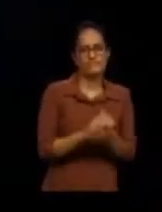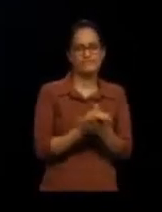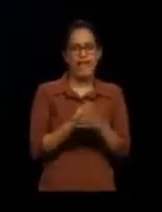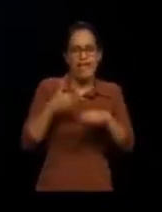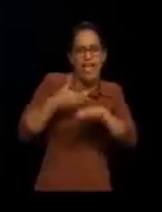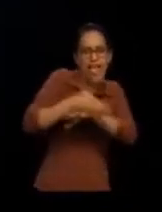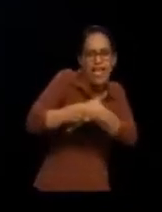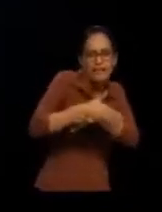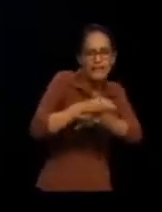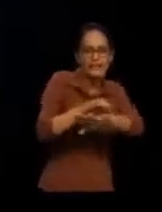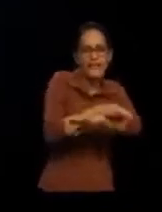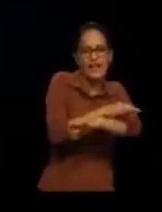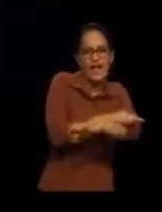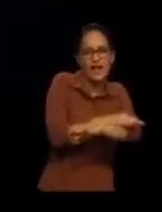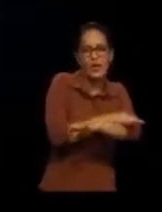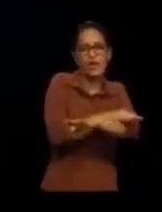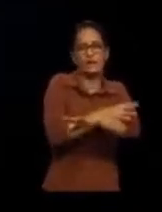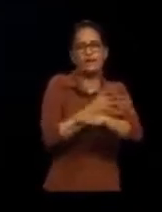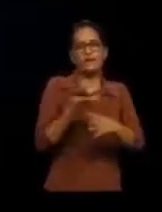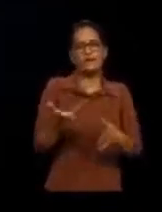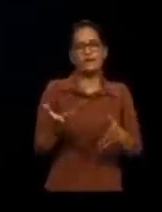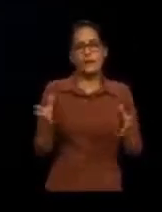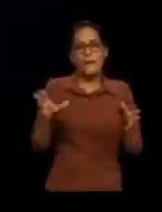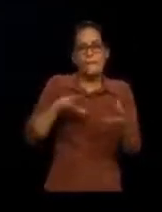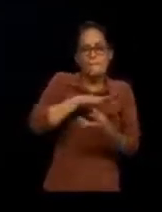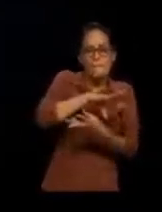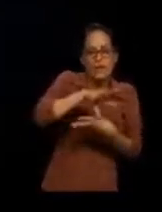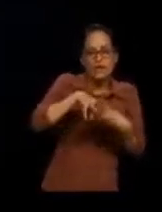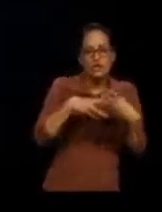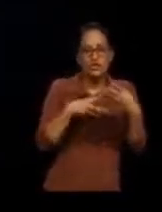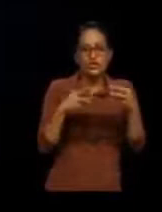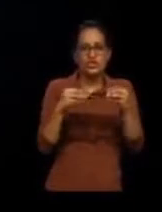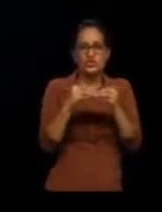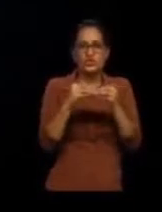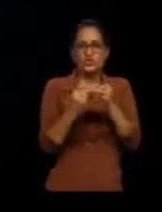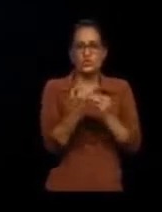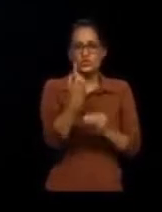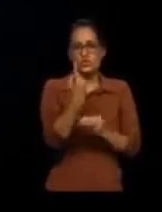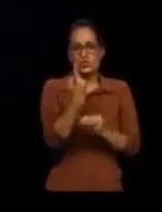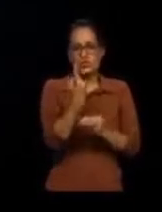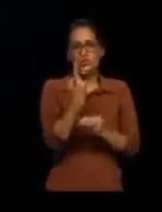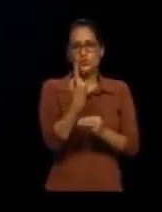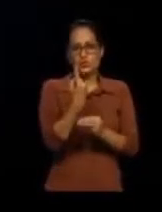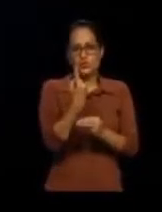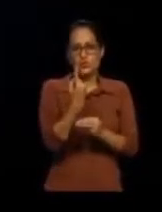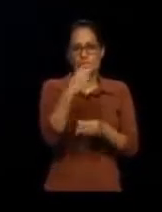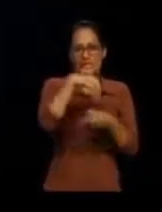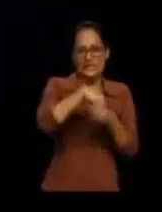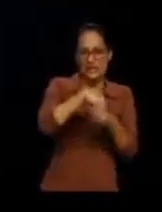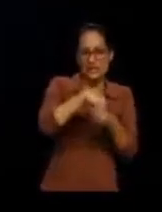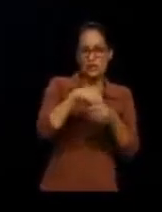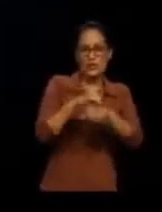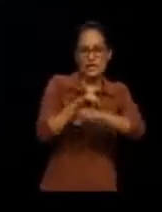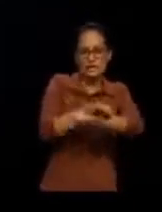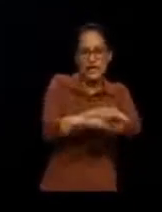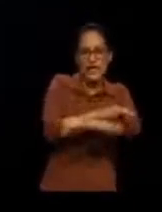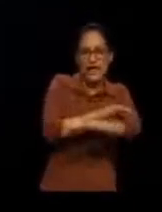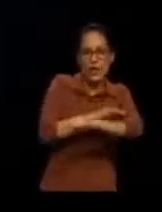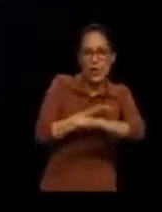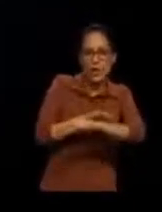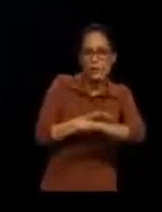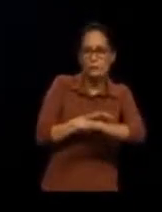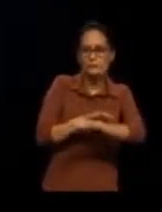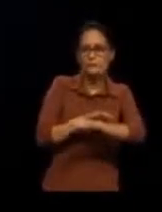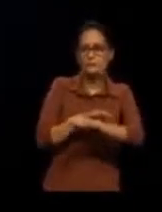entrou, ele vai fundir, então, o envelope viral com a membrana plasmática da célula,